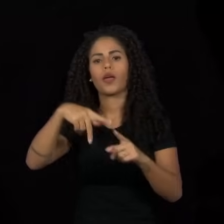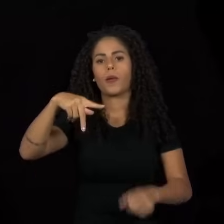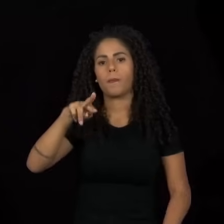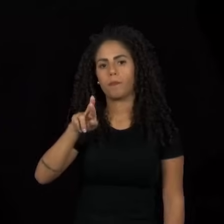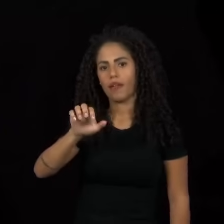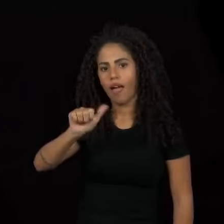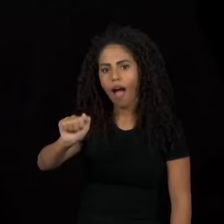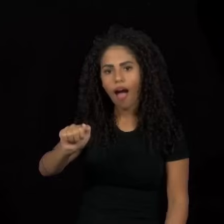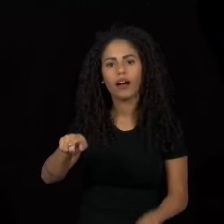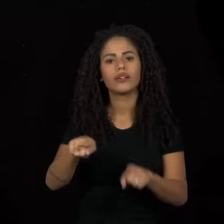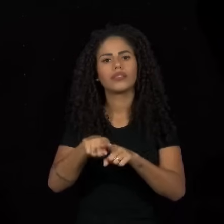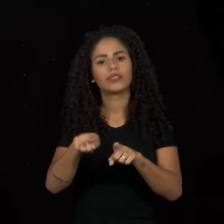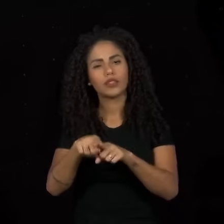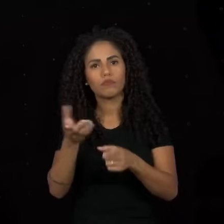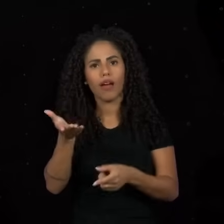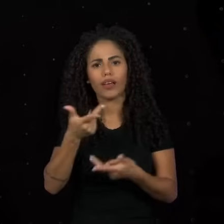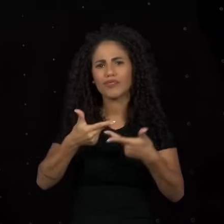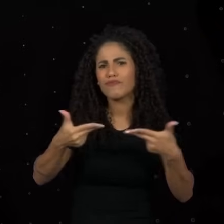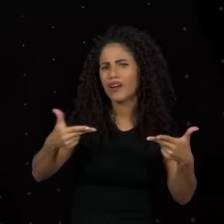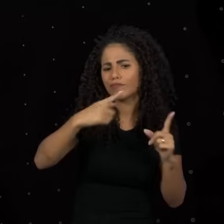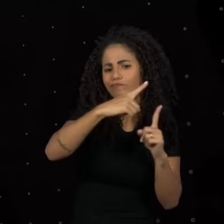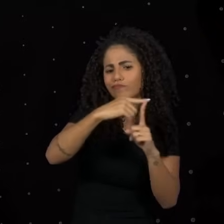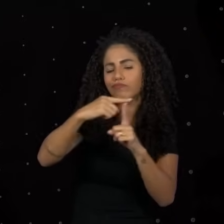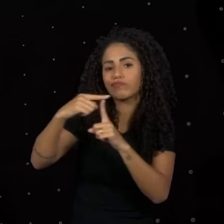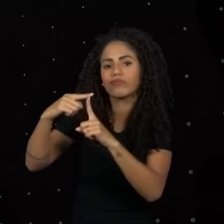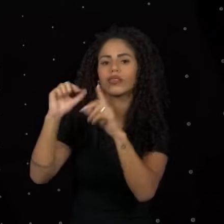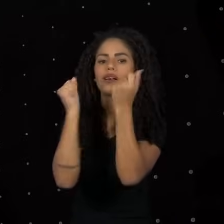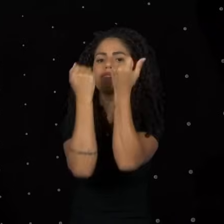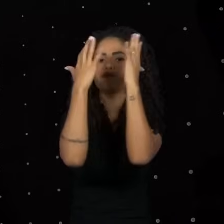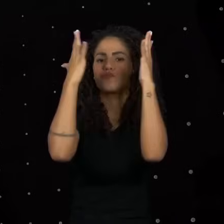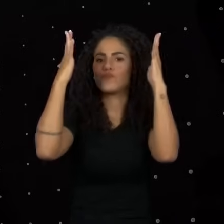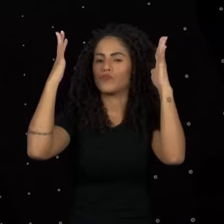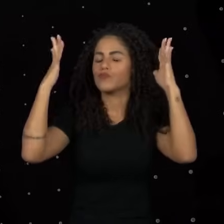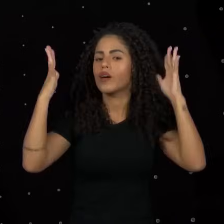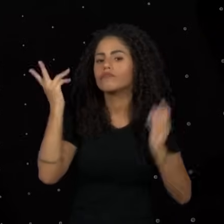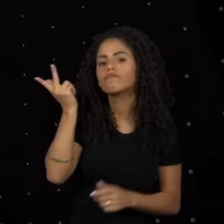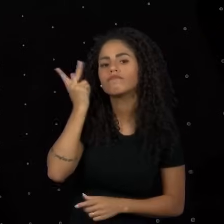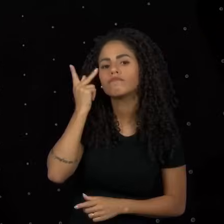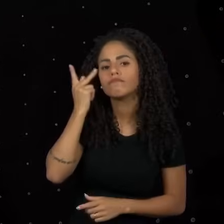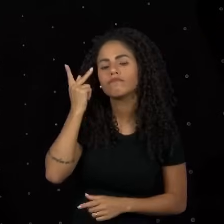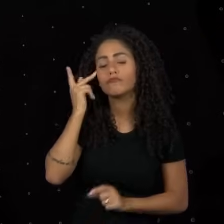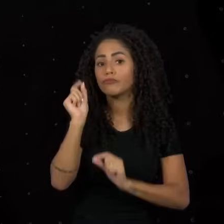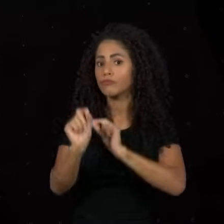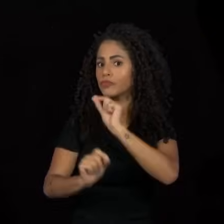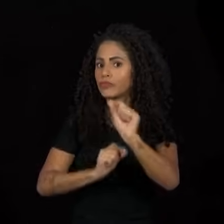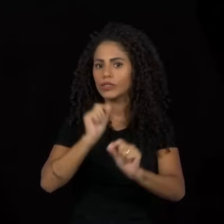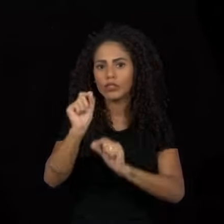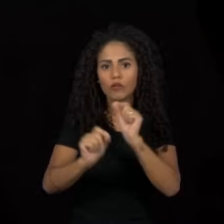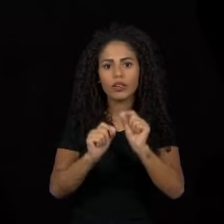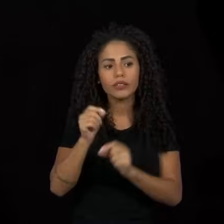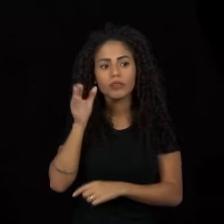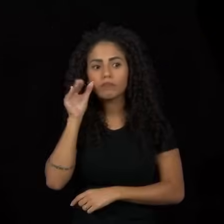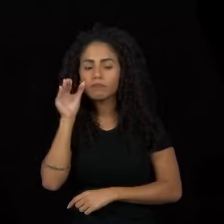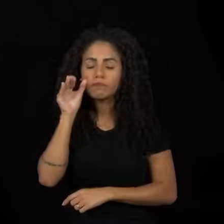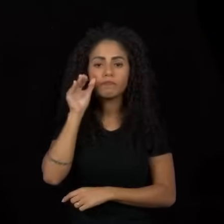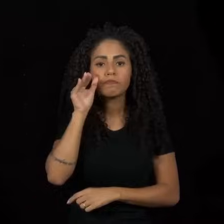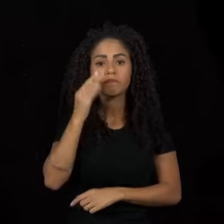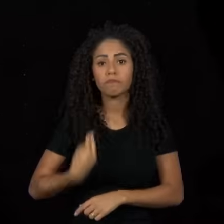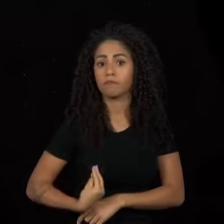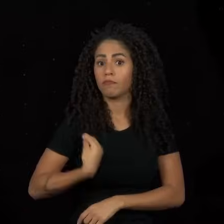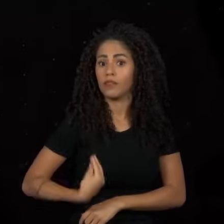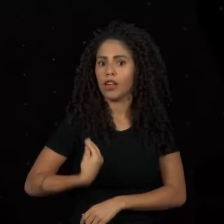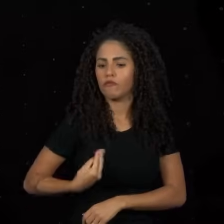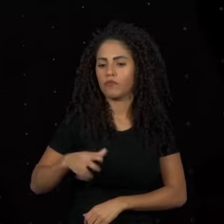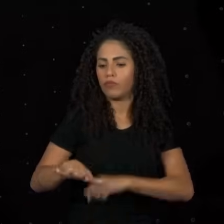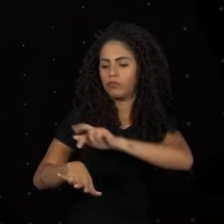tem o ratão do banhado. As áreas verdes de São Paulo, menos as pequenas, elas chamam muita atenção das